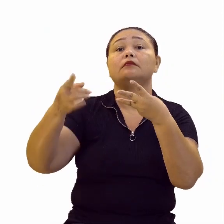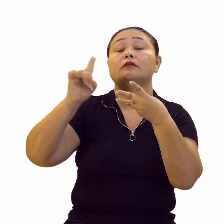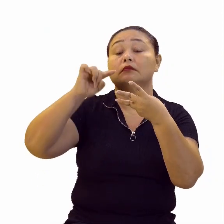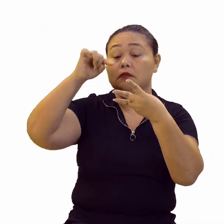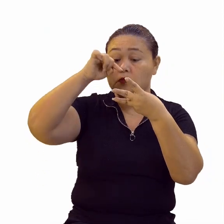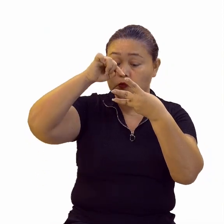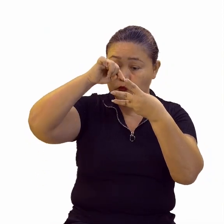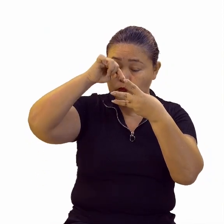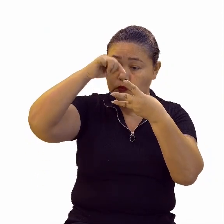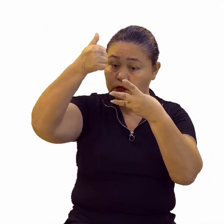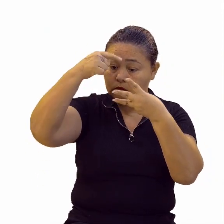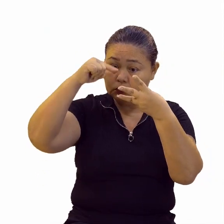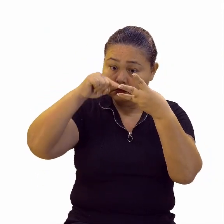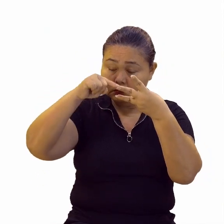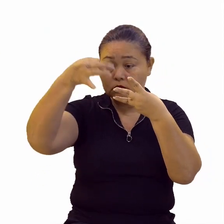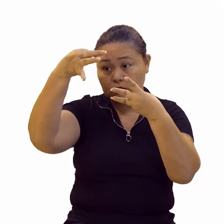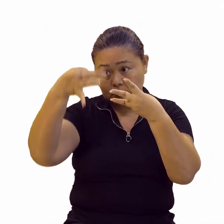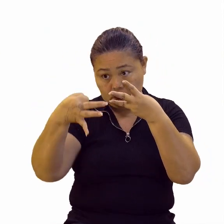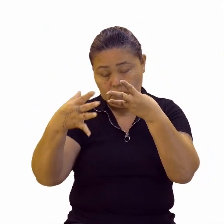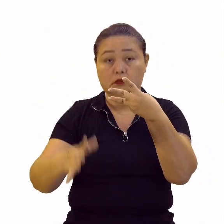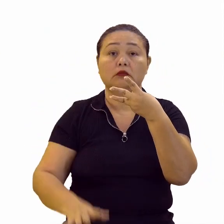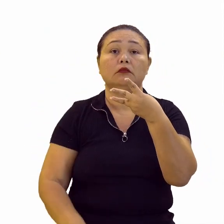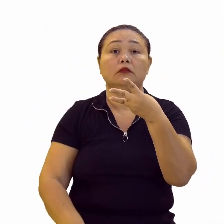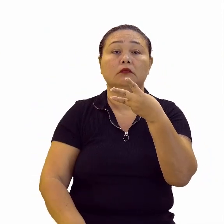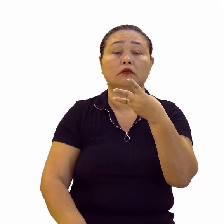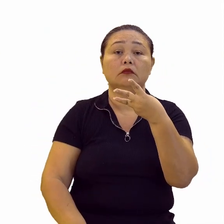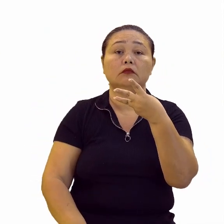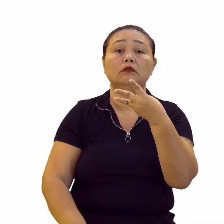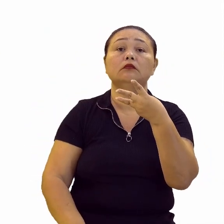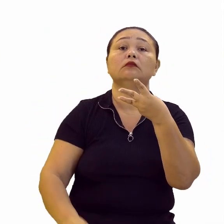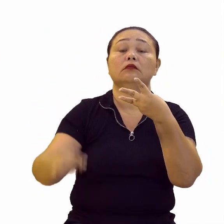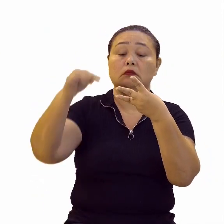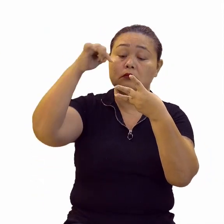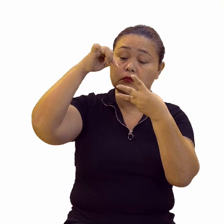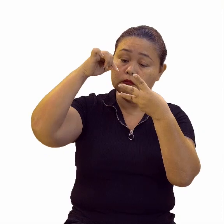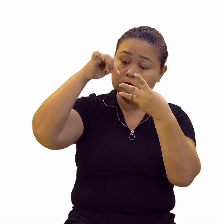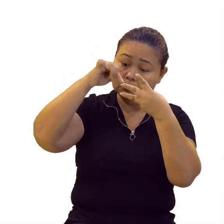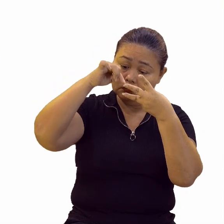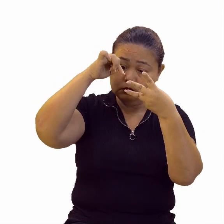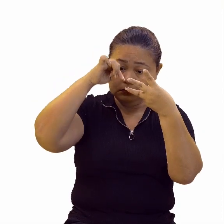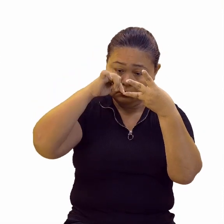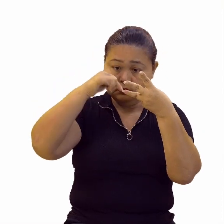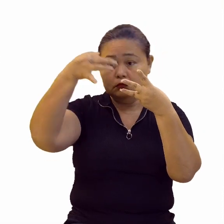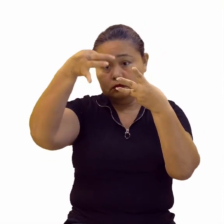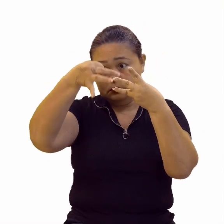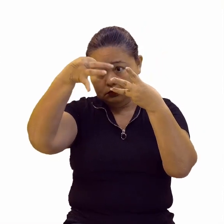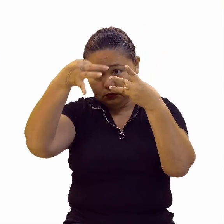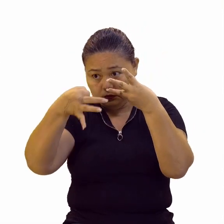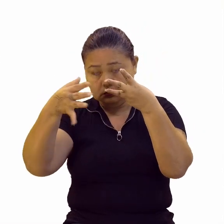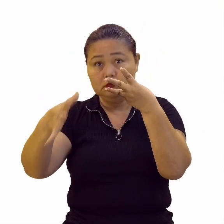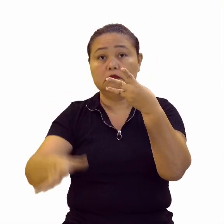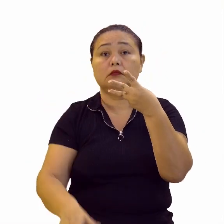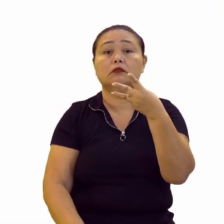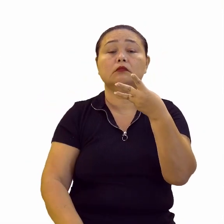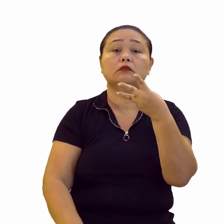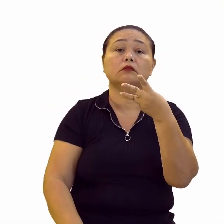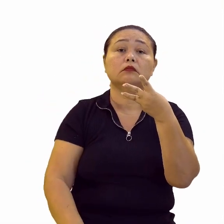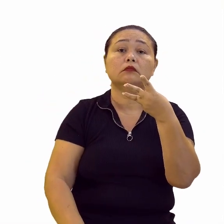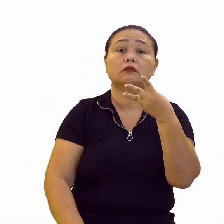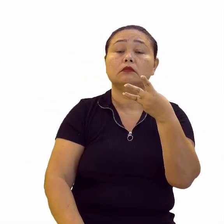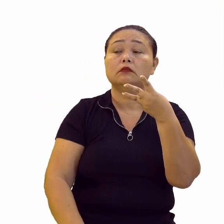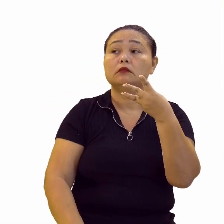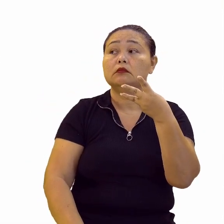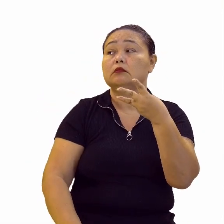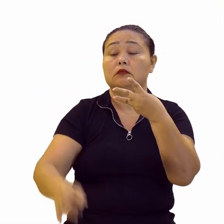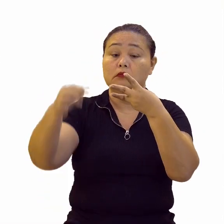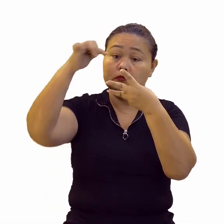apenas a afirmativa 1 e 2 estão corretas. Letra C, apenas a 2 e a 3 que estão corretas.